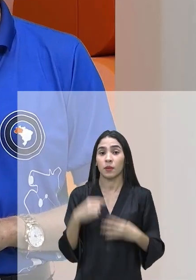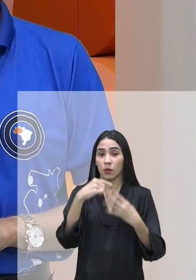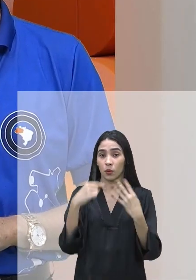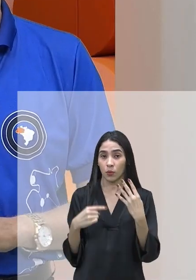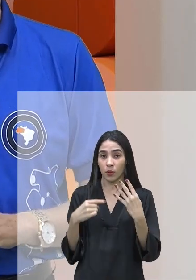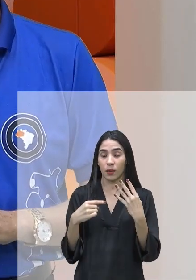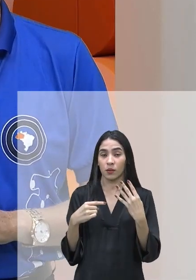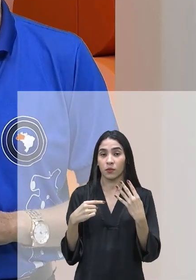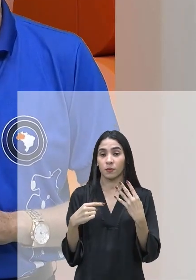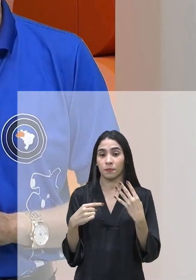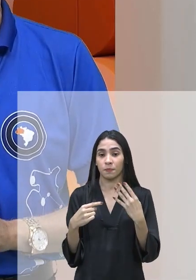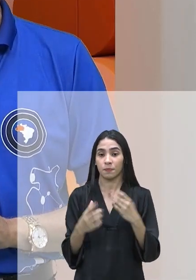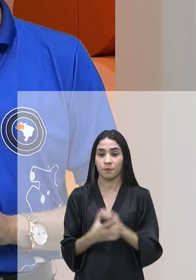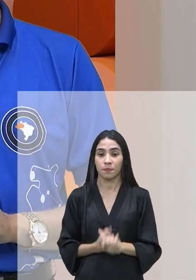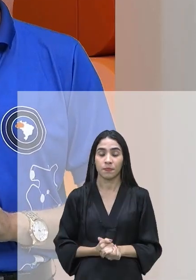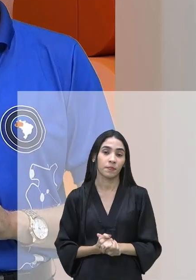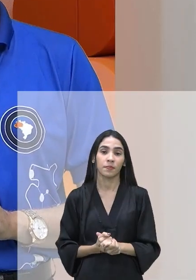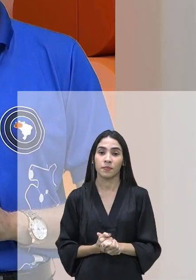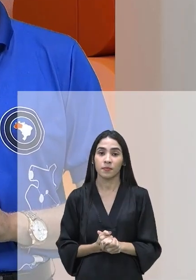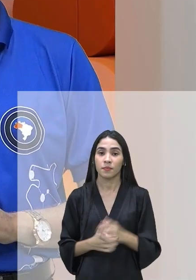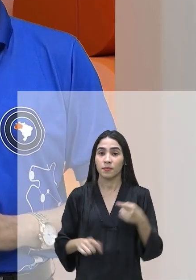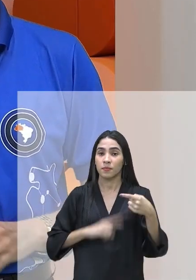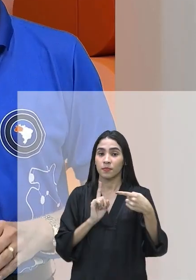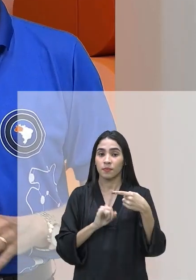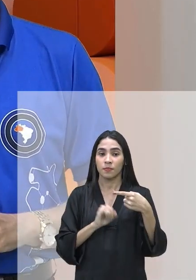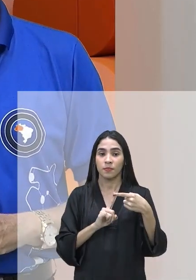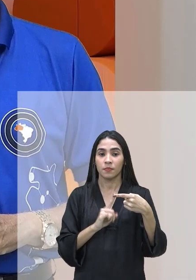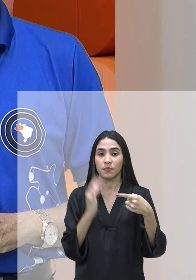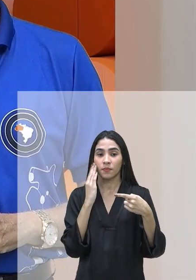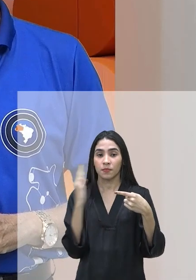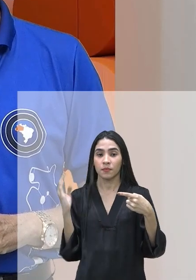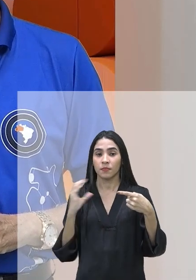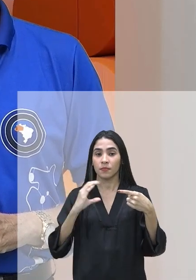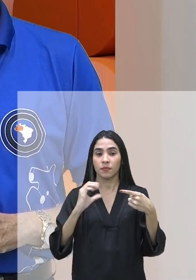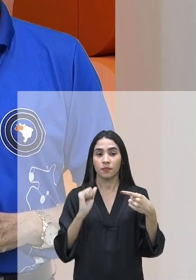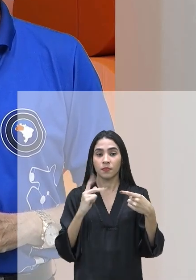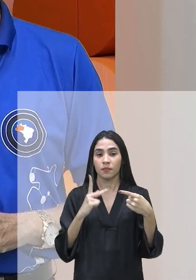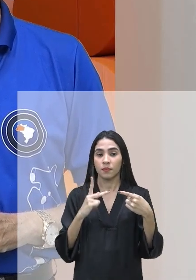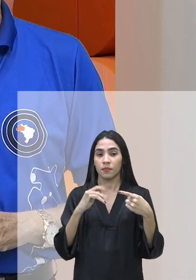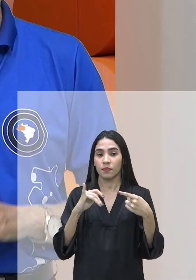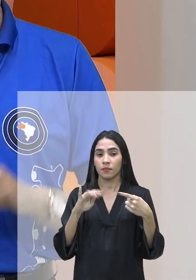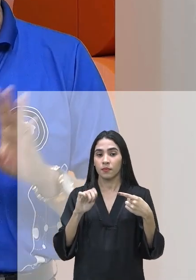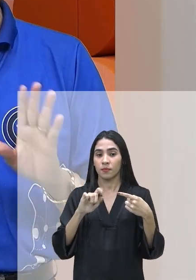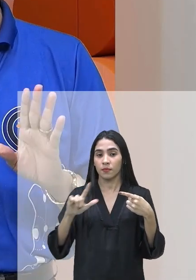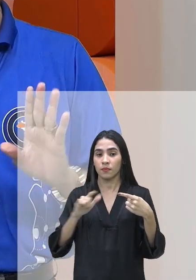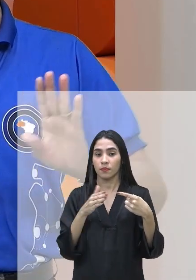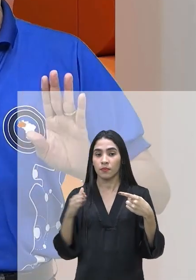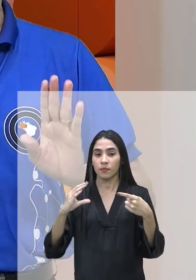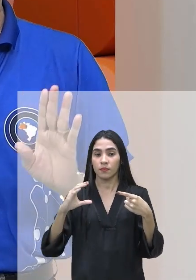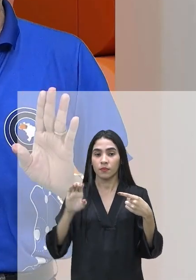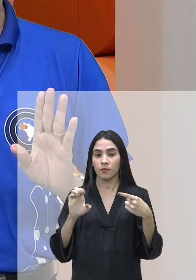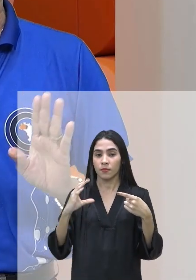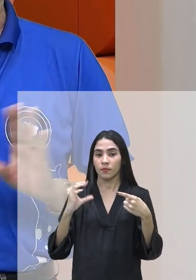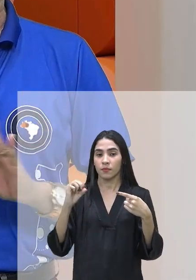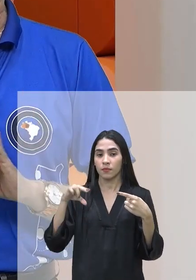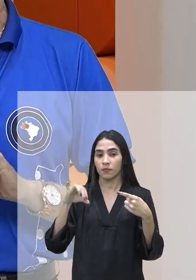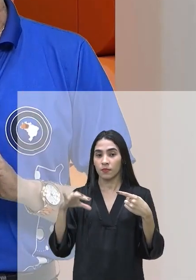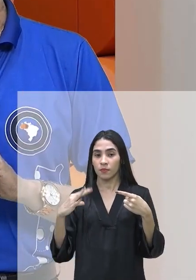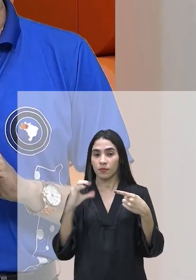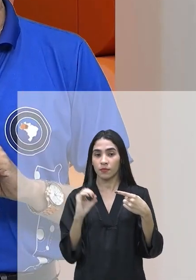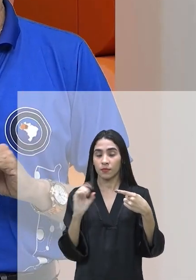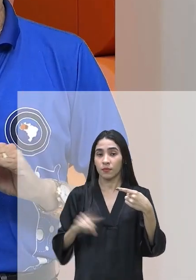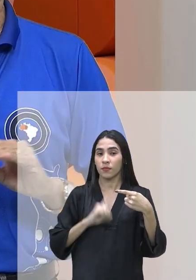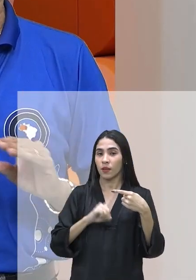na verdade. Então, vamos ao primeiro. O primeiro capital é o capital econômico. Pronto. Esse